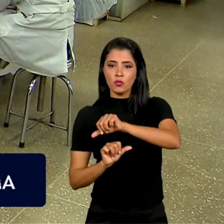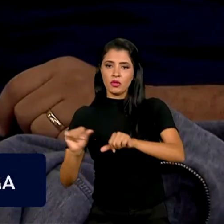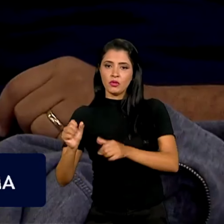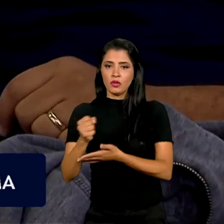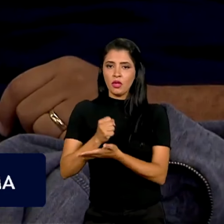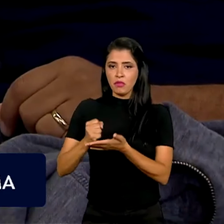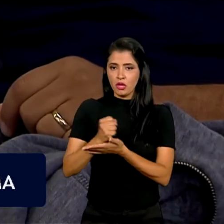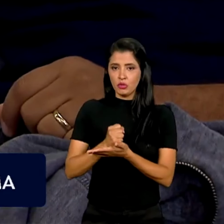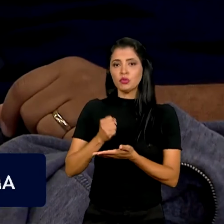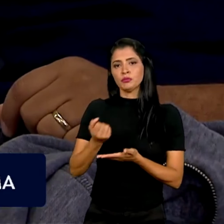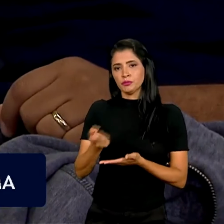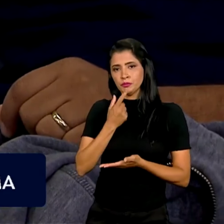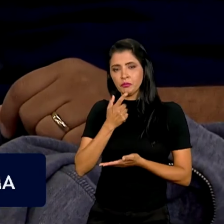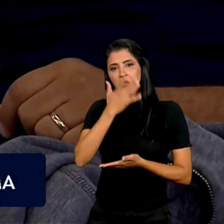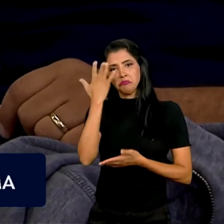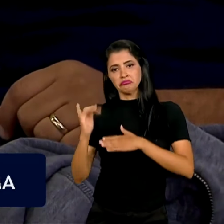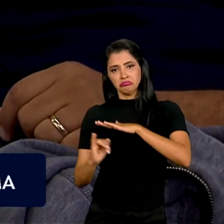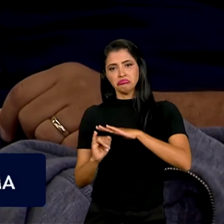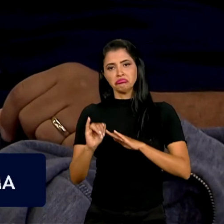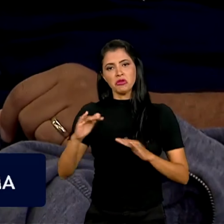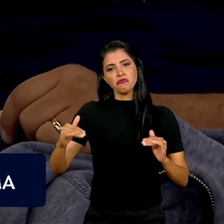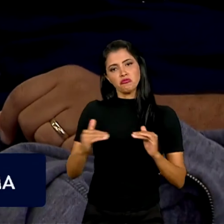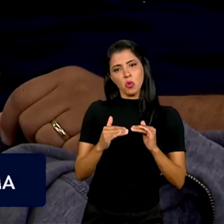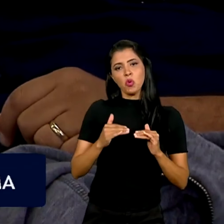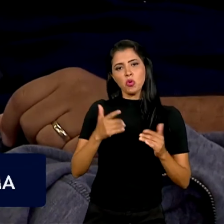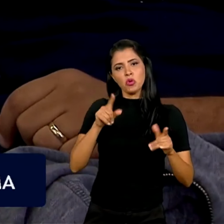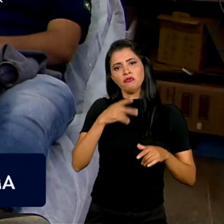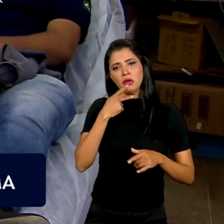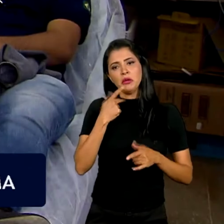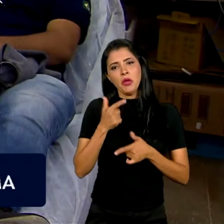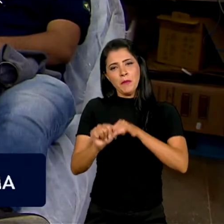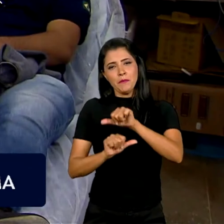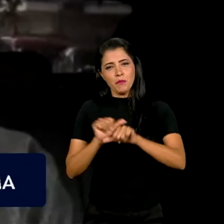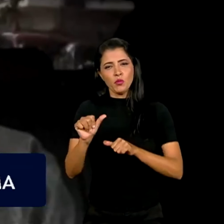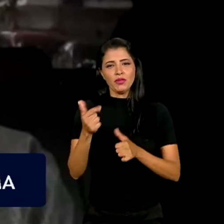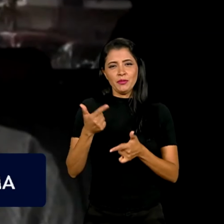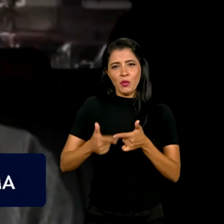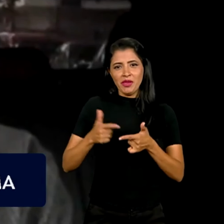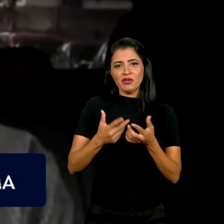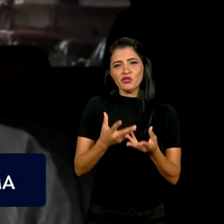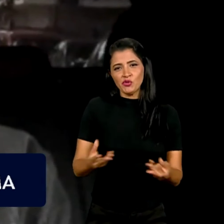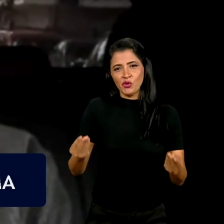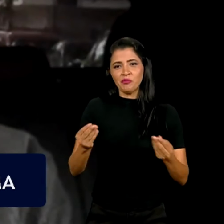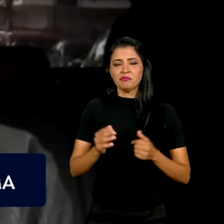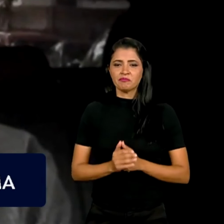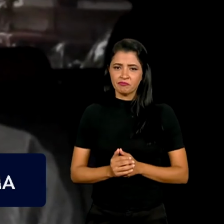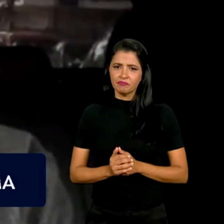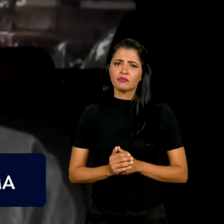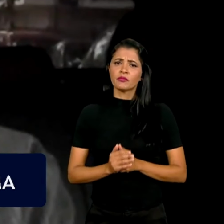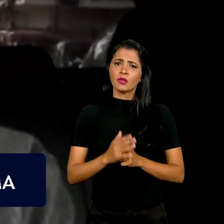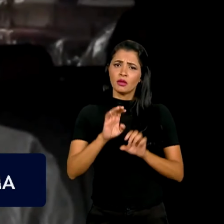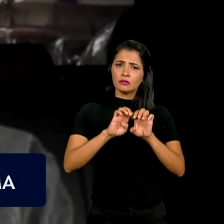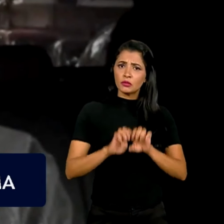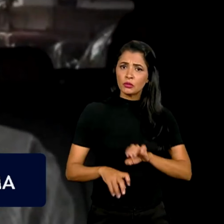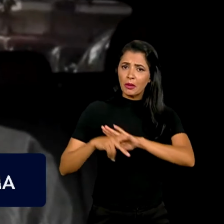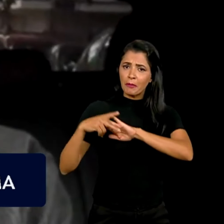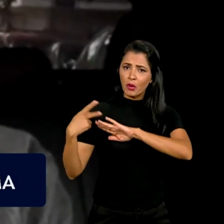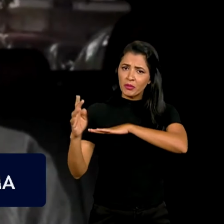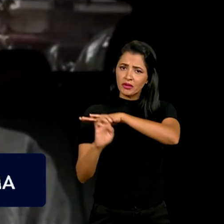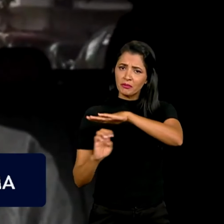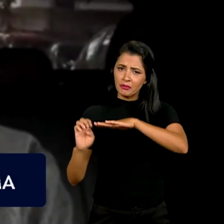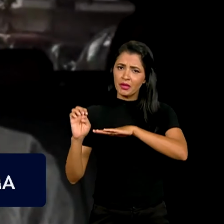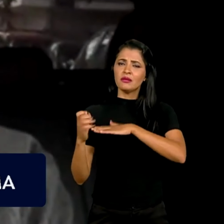medicamentos. Entidades favoráveis dizem que a mudança resolve problemas da Hemobras. Dentro de uma estrutura ligada à Hemobras,